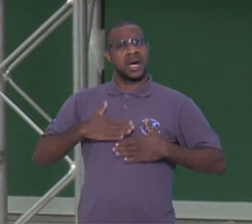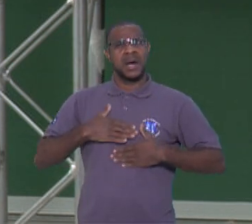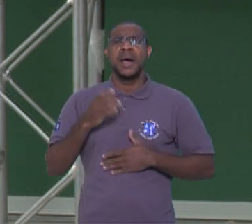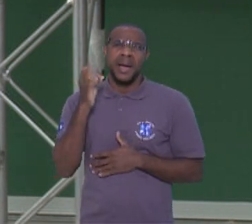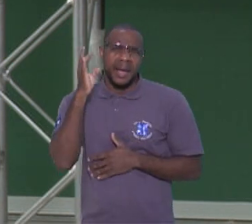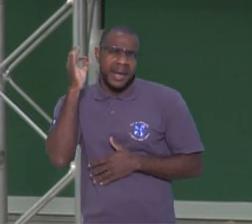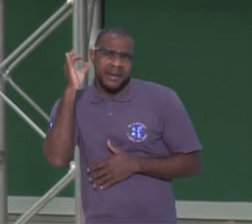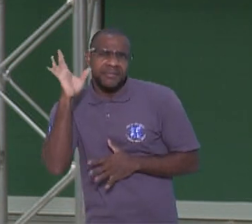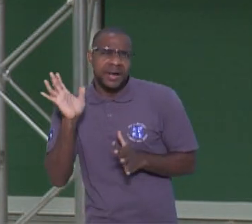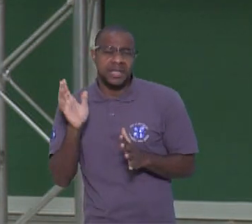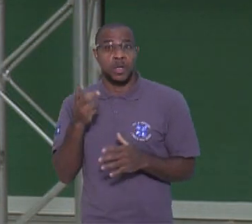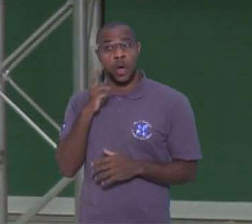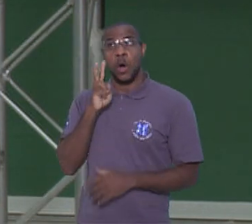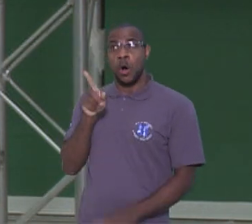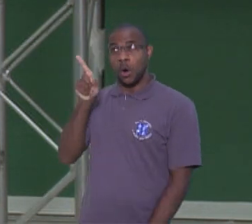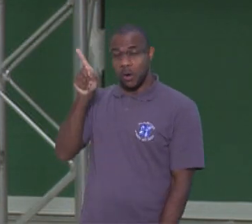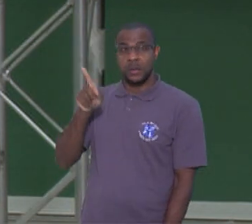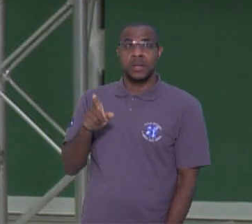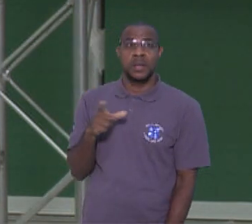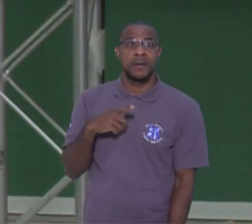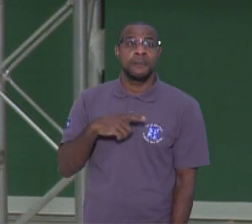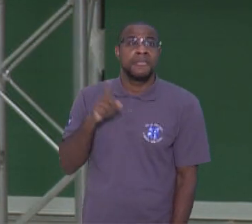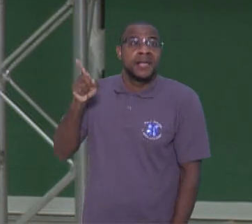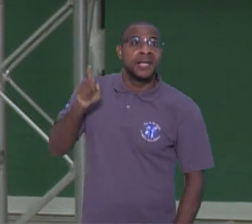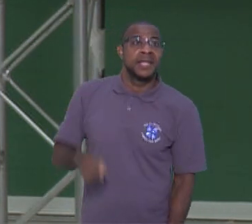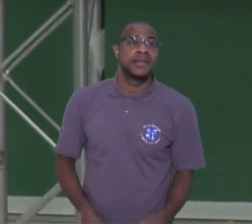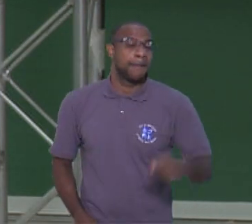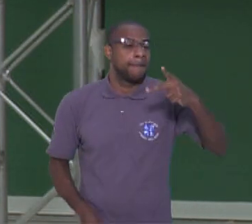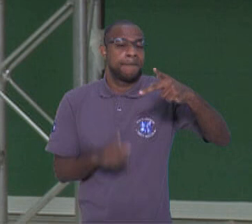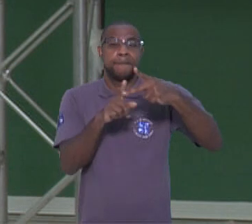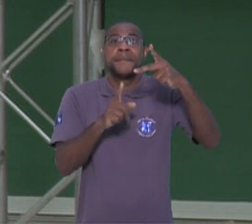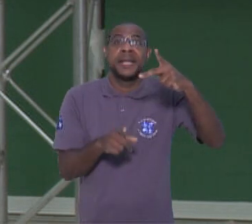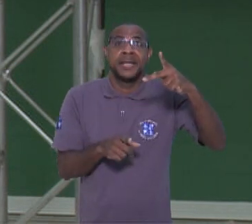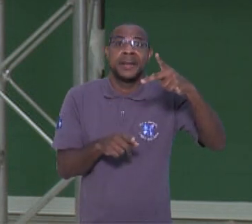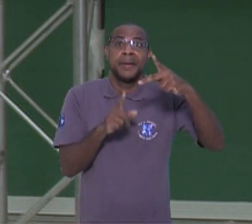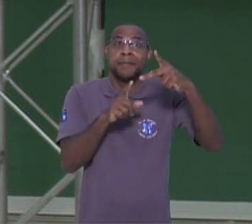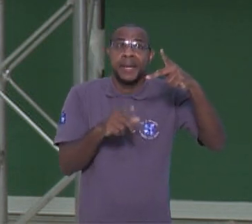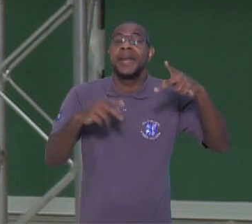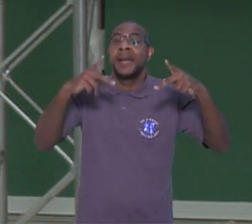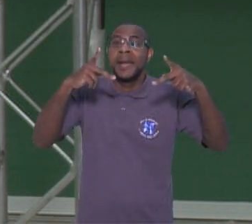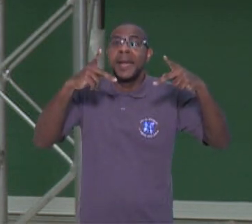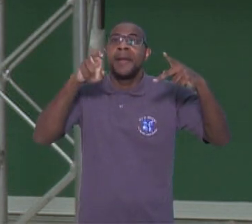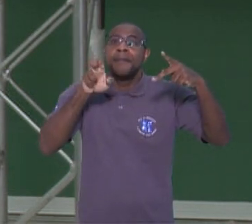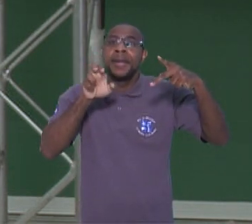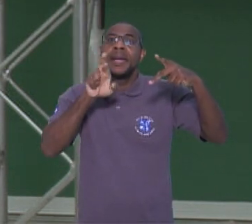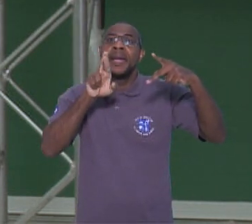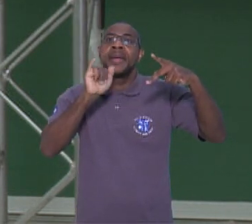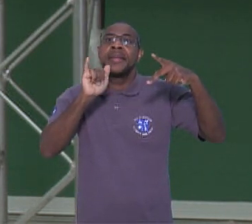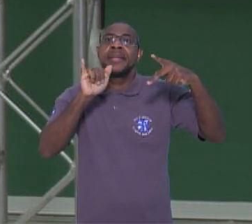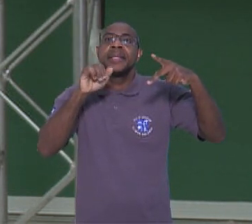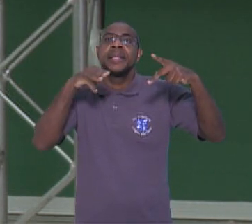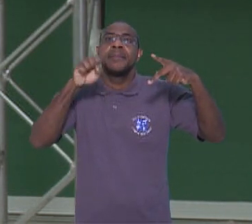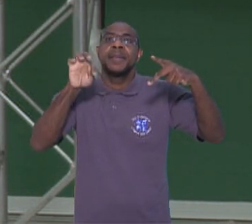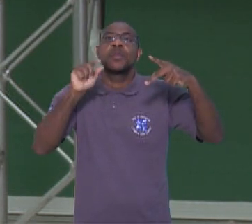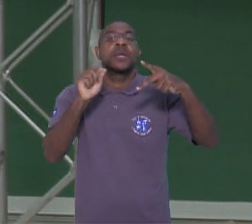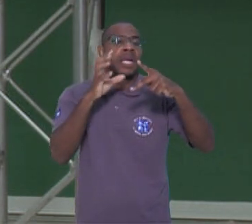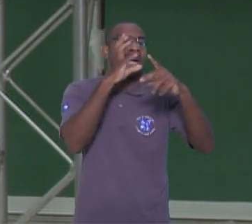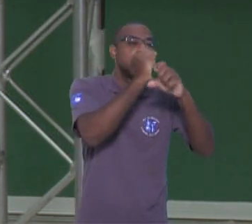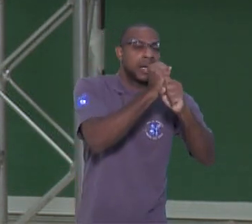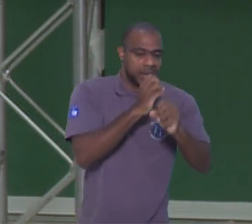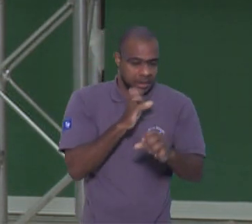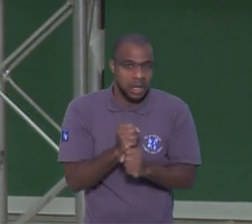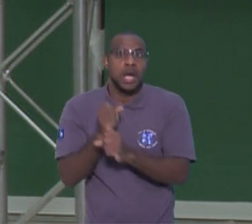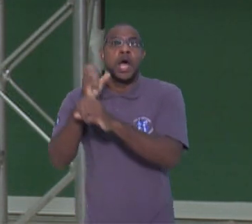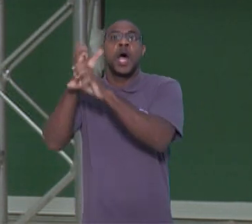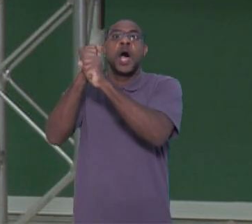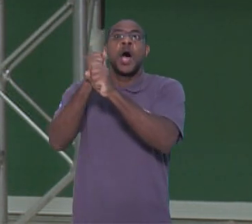muito fácil. Olha só, esse P aqui é de P de perímetro, que é simplesmente a soma dos lados de uma figura. Então,